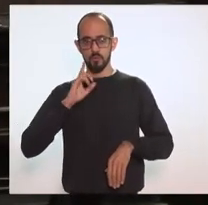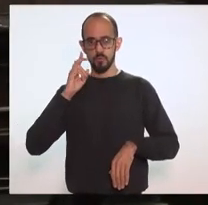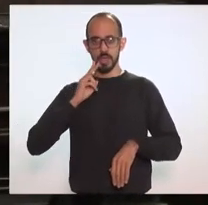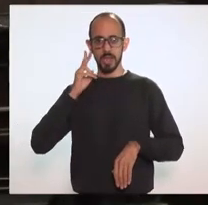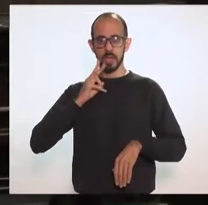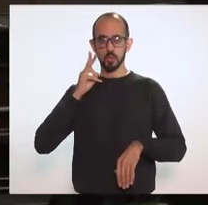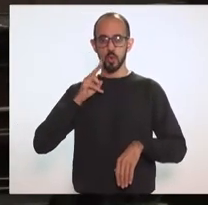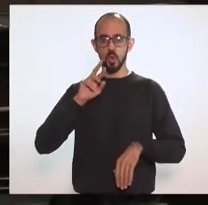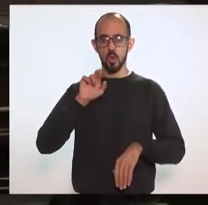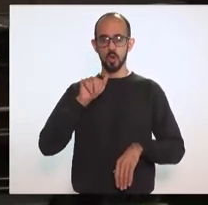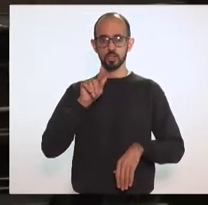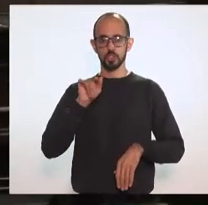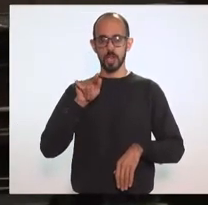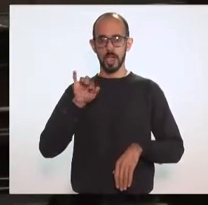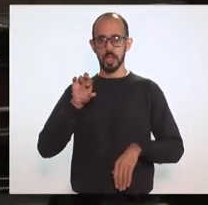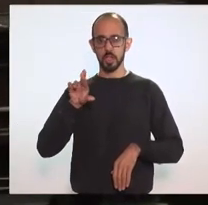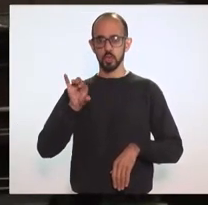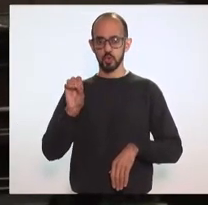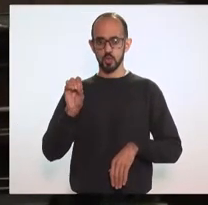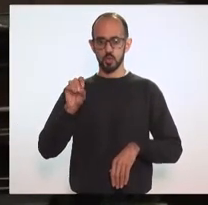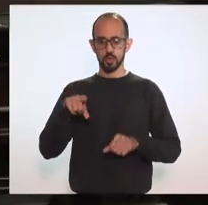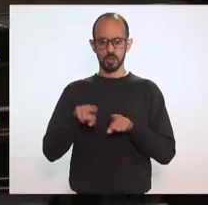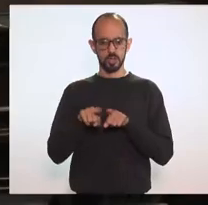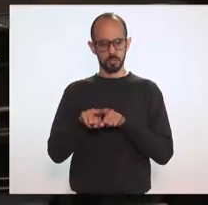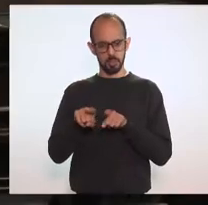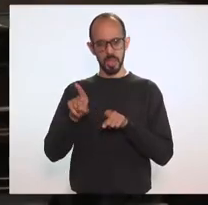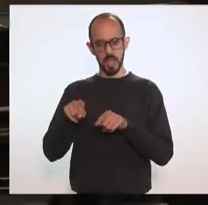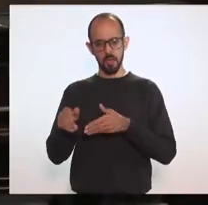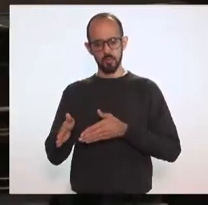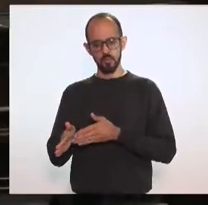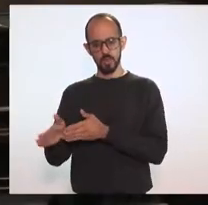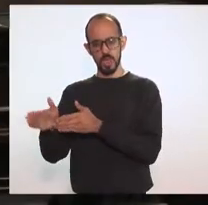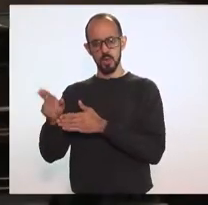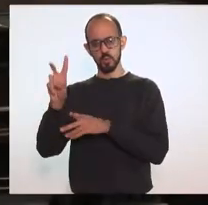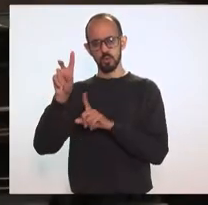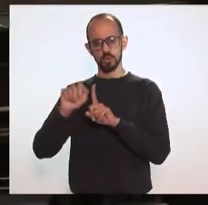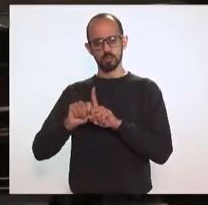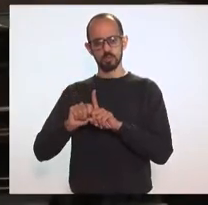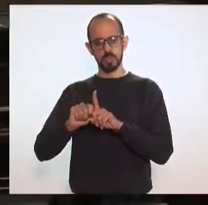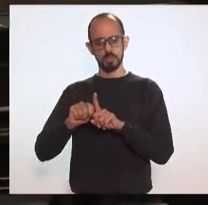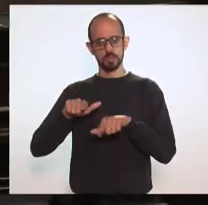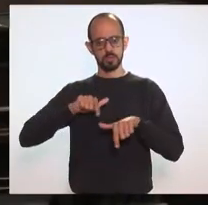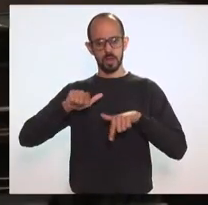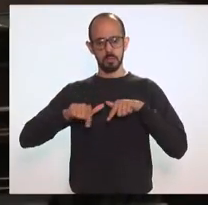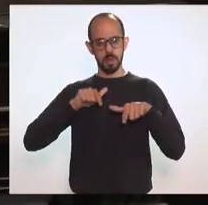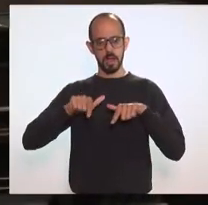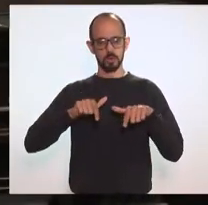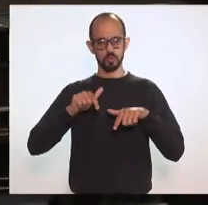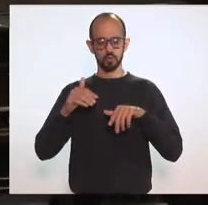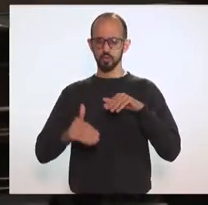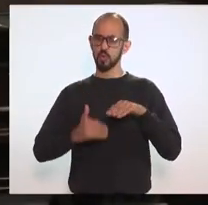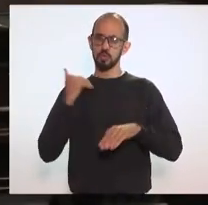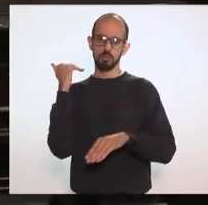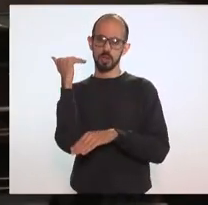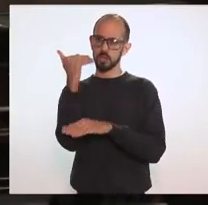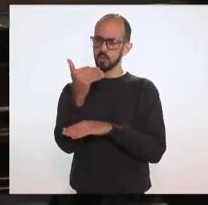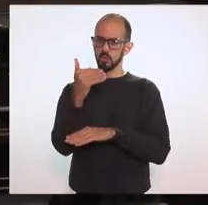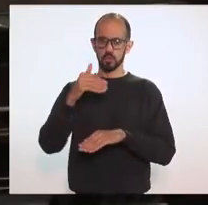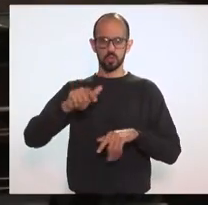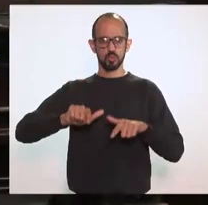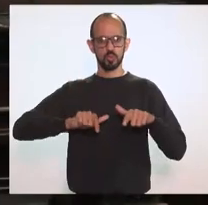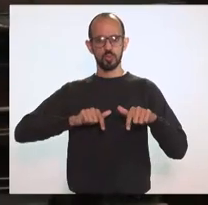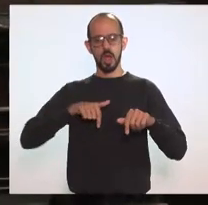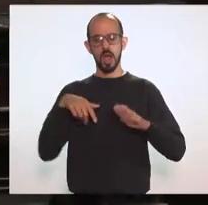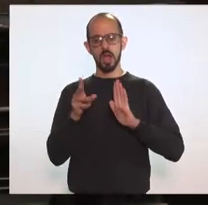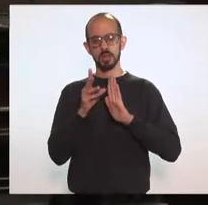Amorim também fiel nesses dois meses de trabalho extremamente fiel as pautas sobretudo as faltas como o